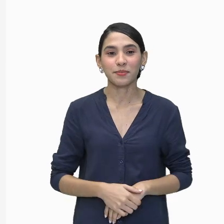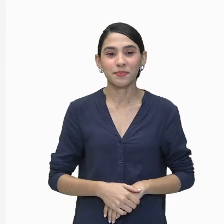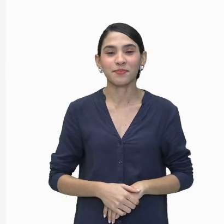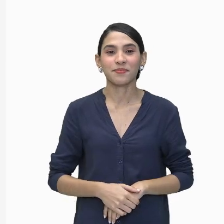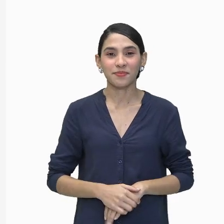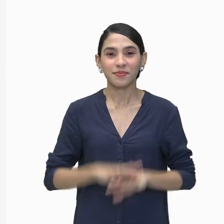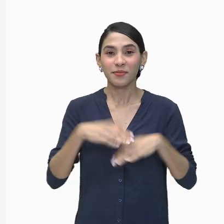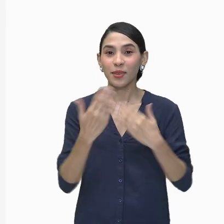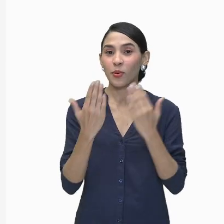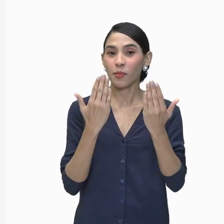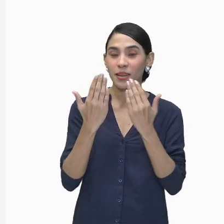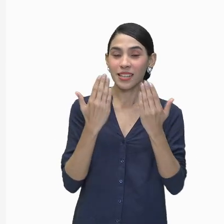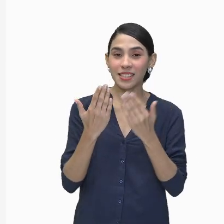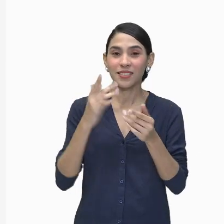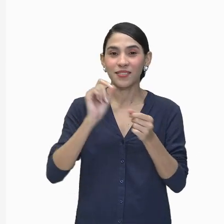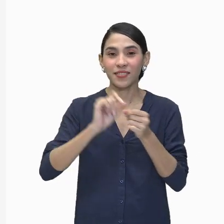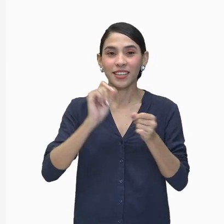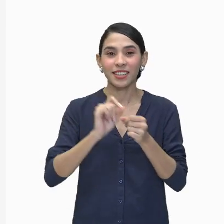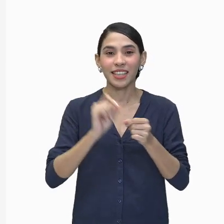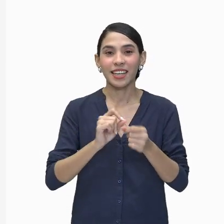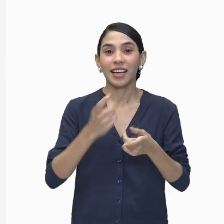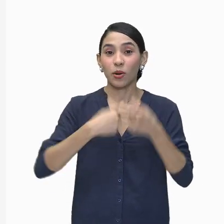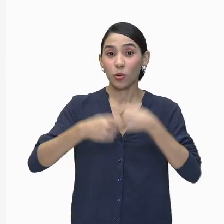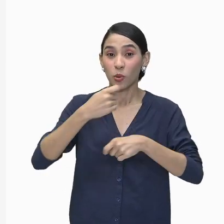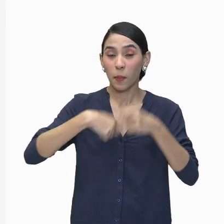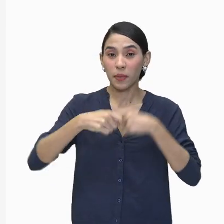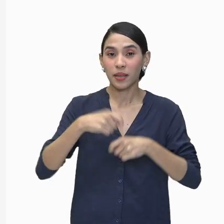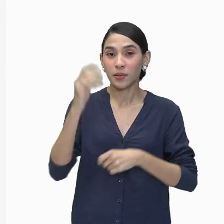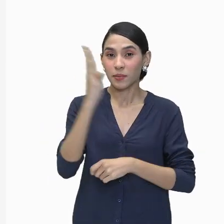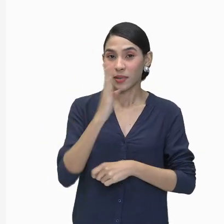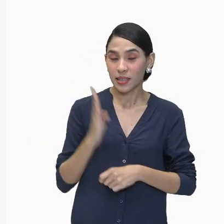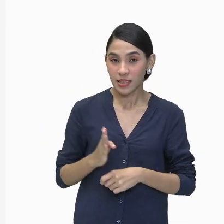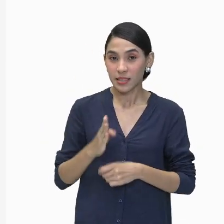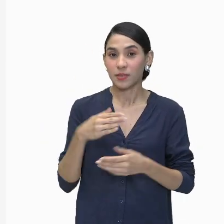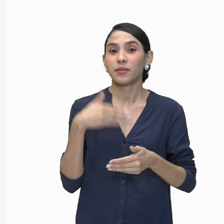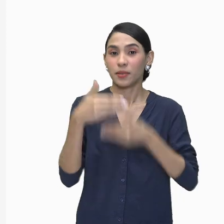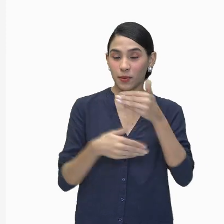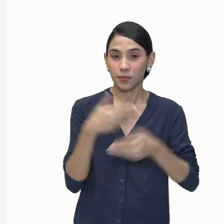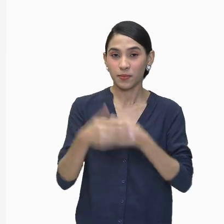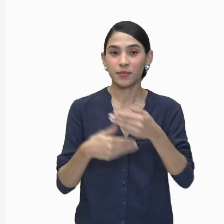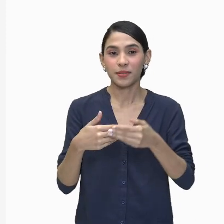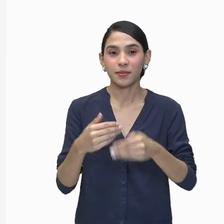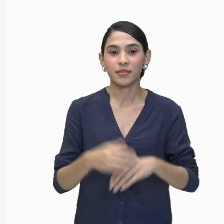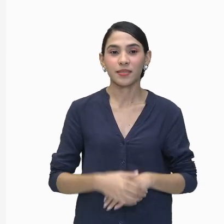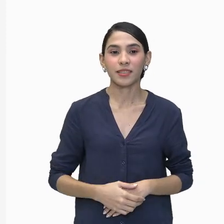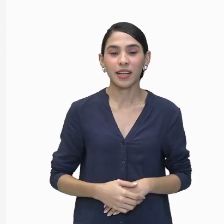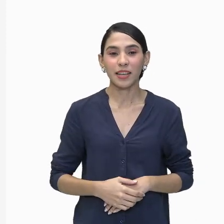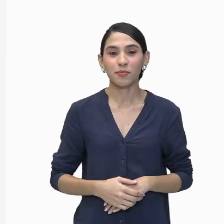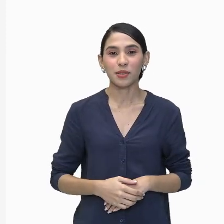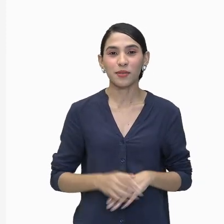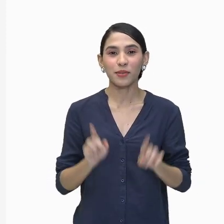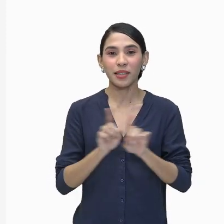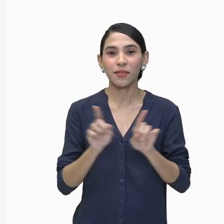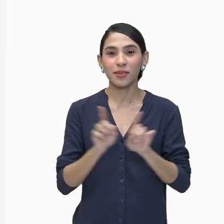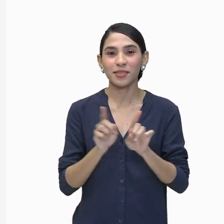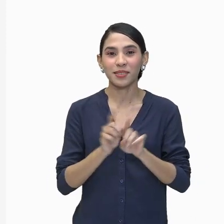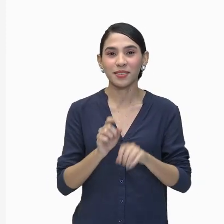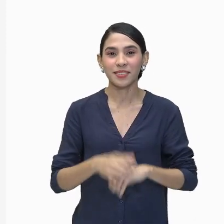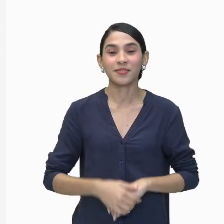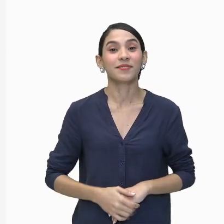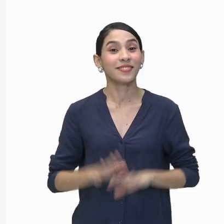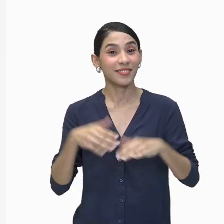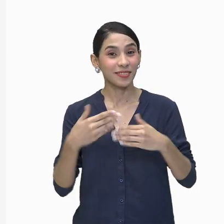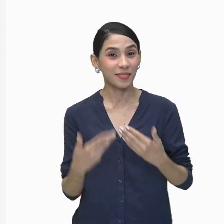comparação que se faz com a economia do Brasil, que começava a decolar naquele momento por conta da economia, né, do plano econômico imposto pelo Rui